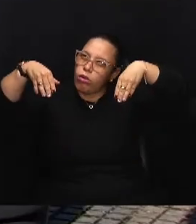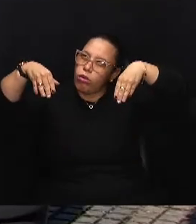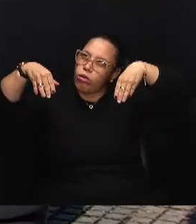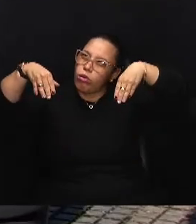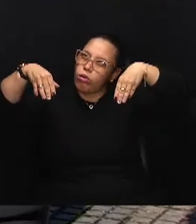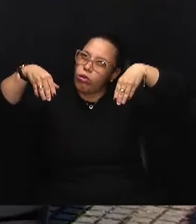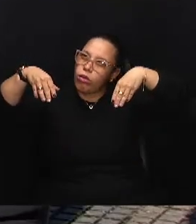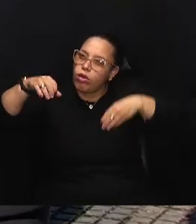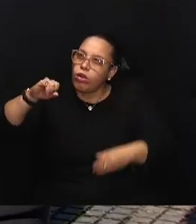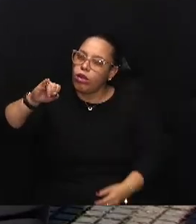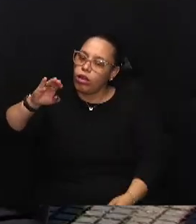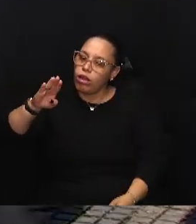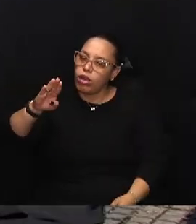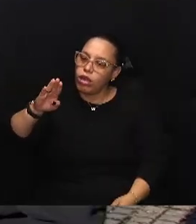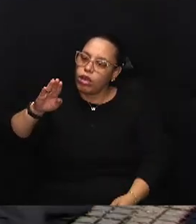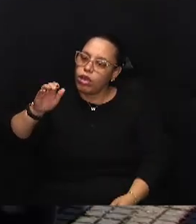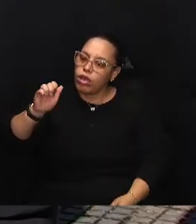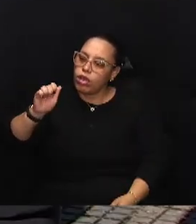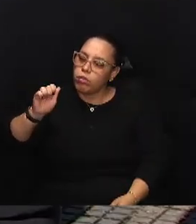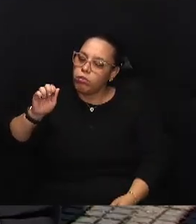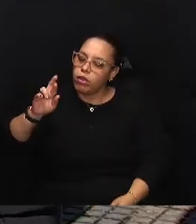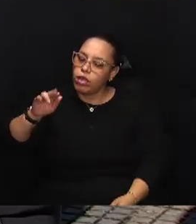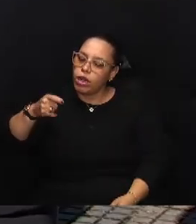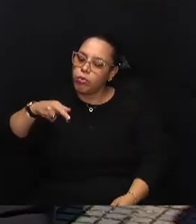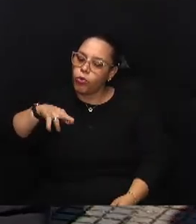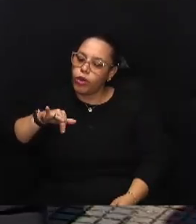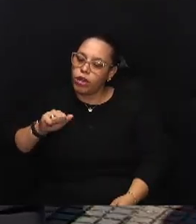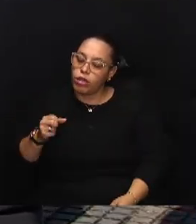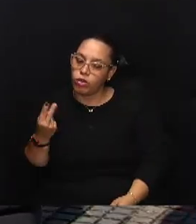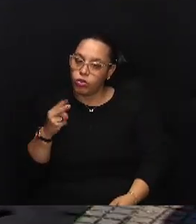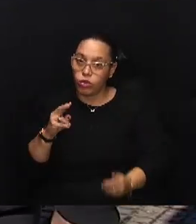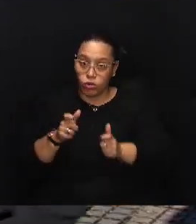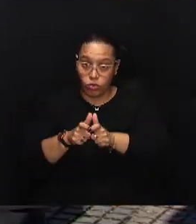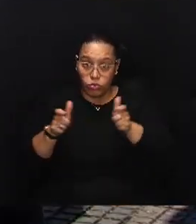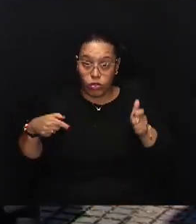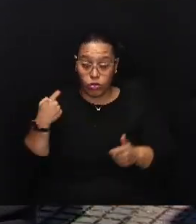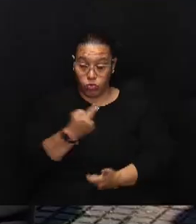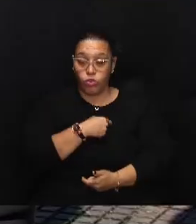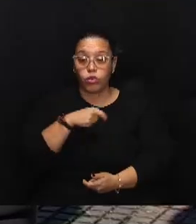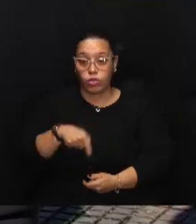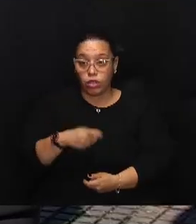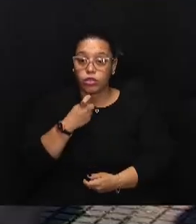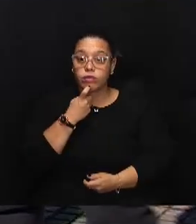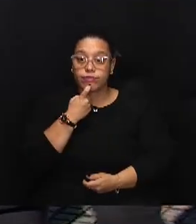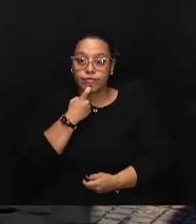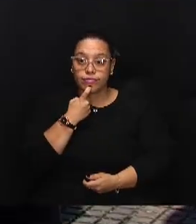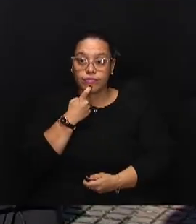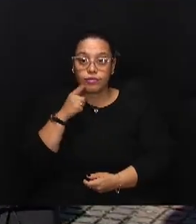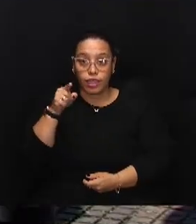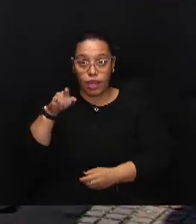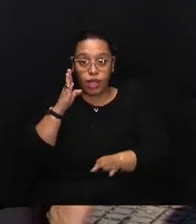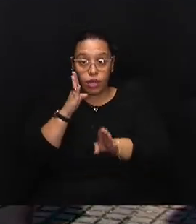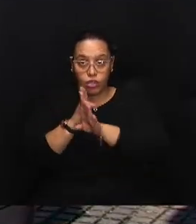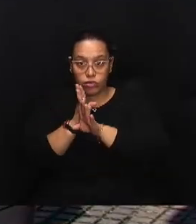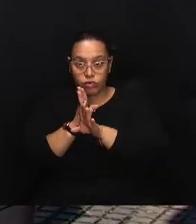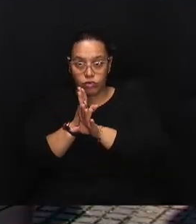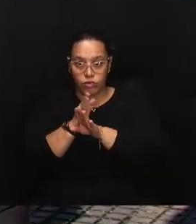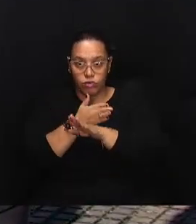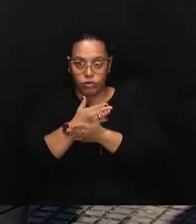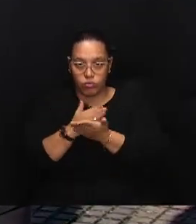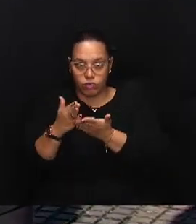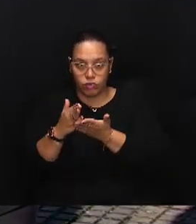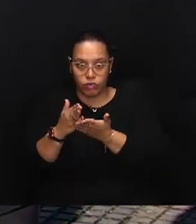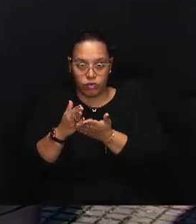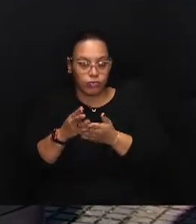fica lá no Ibirapuera, o obelisco do Ibirapuera. E o segundo maior é o nosso aqui de Campinas. E é lá que a gente se encontra para começar